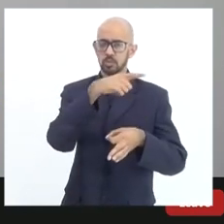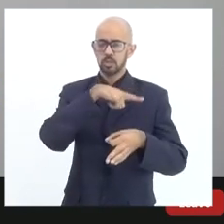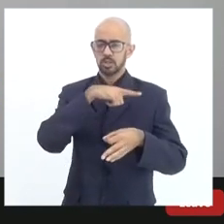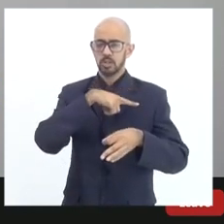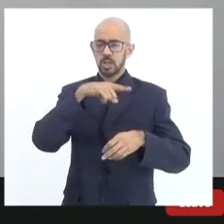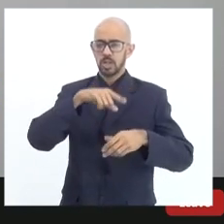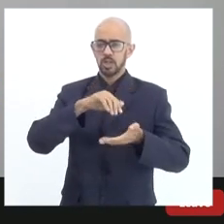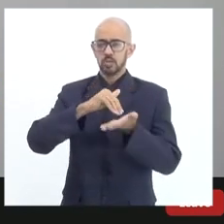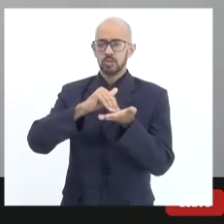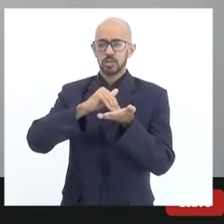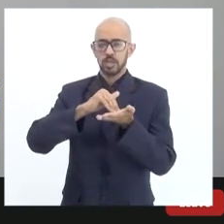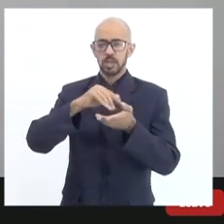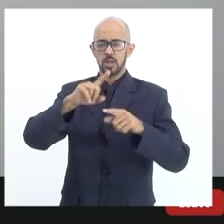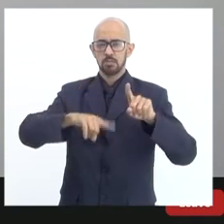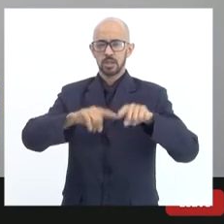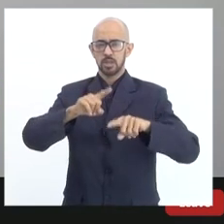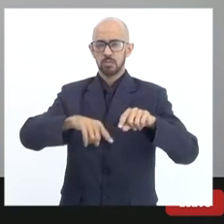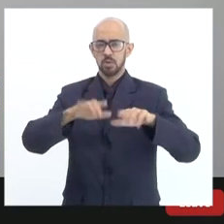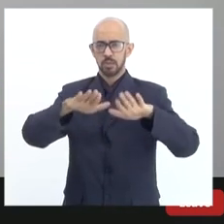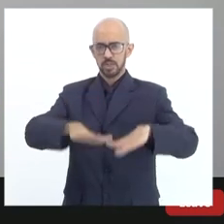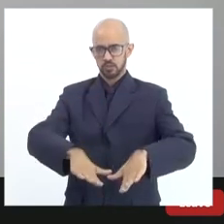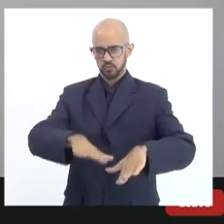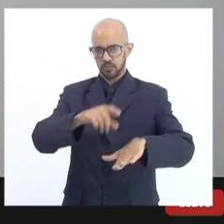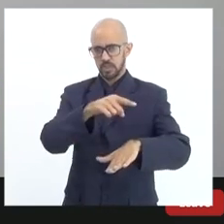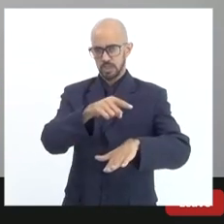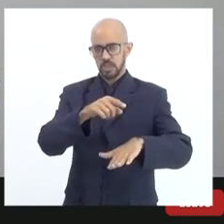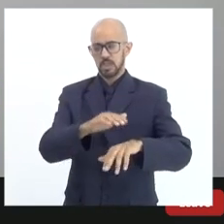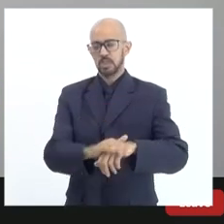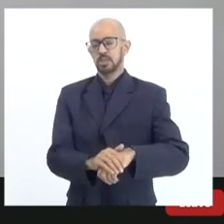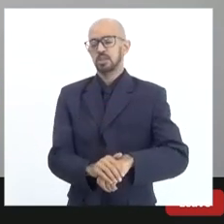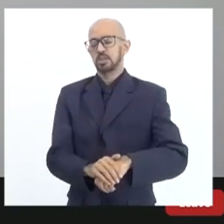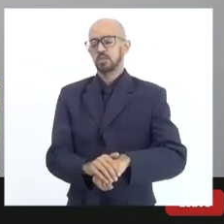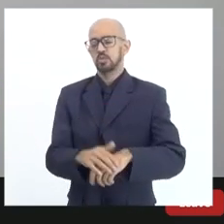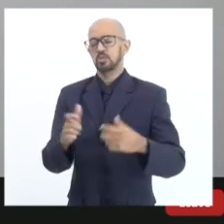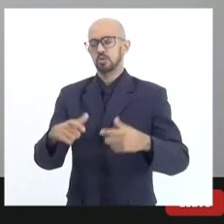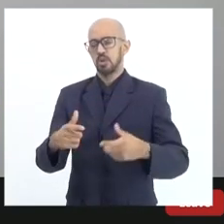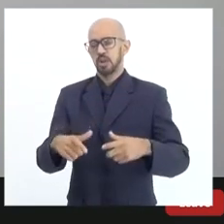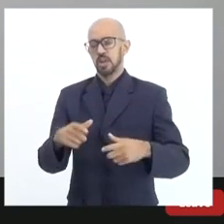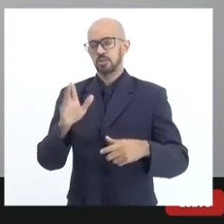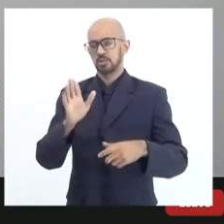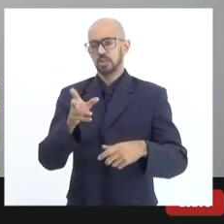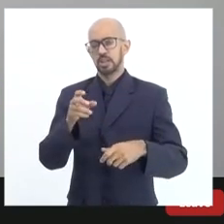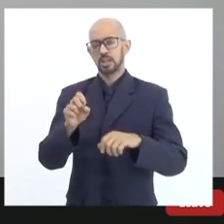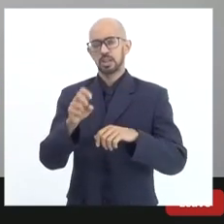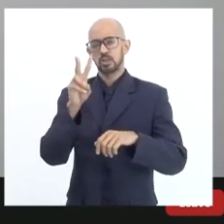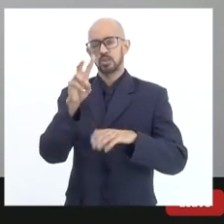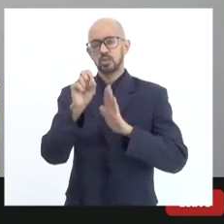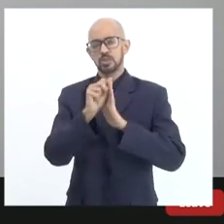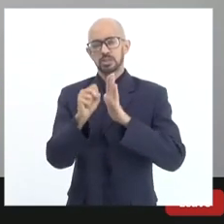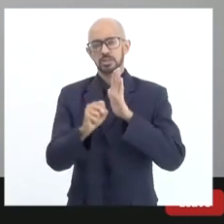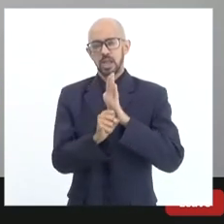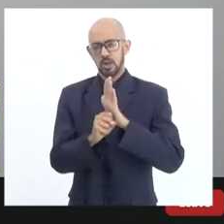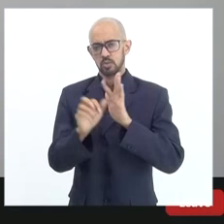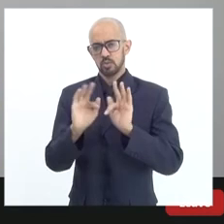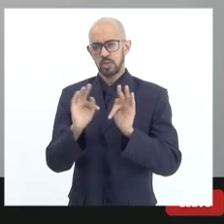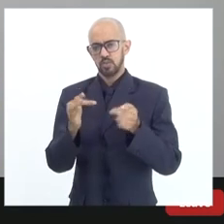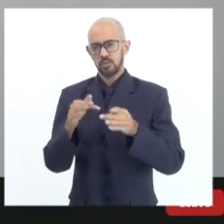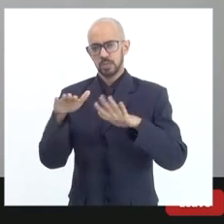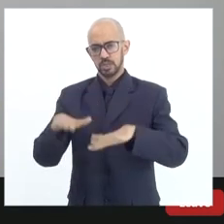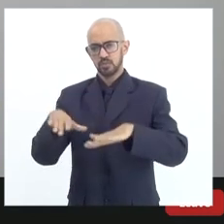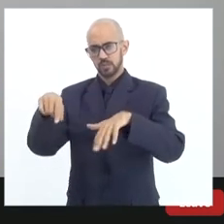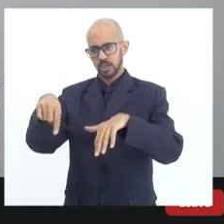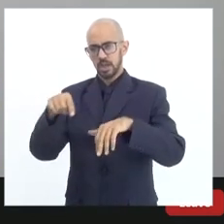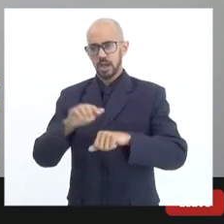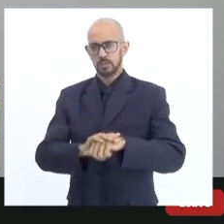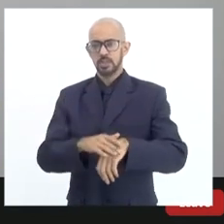União favorável a que permaneçam ali, onde estão há pelo menos dois séculos as suas famílias. E ali também há,